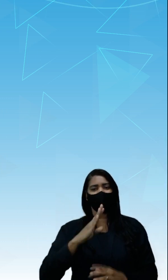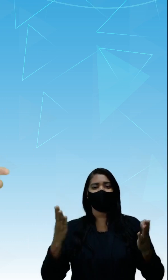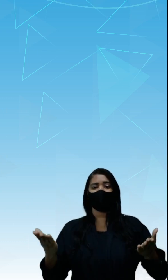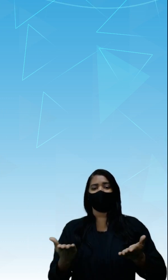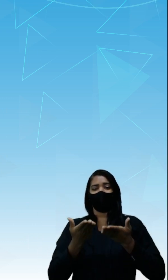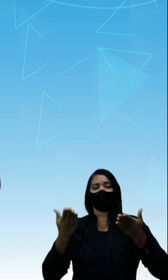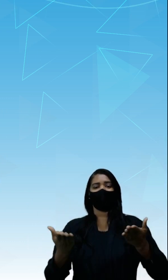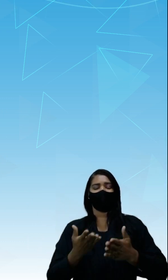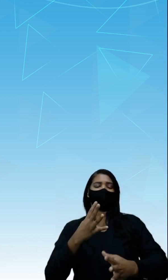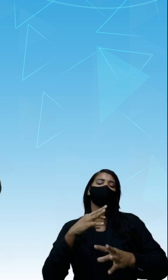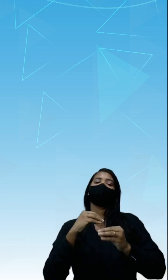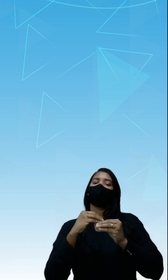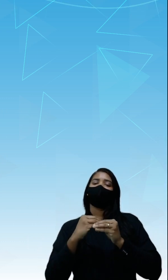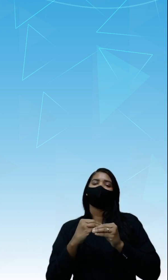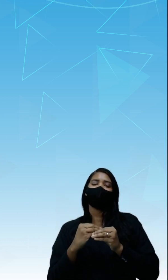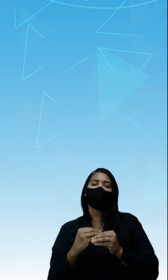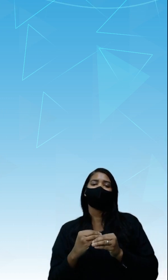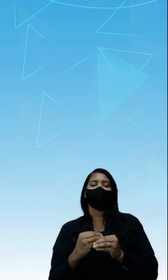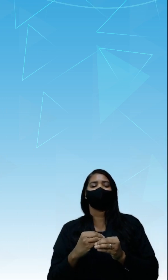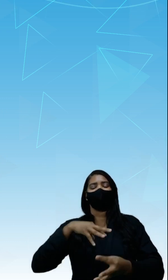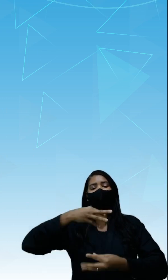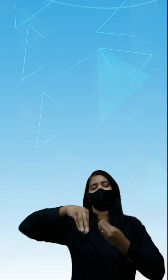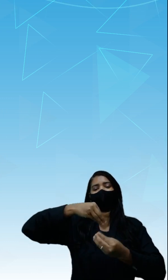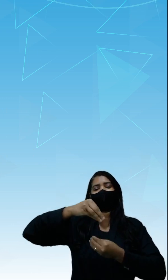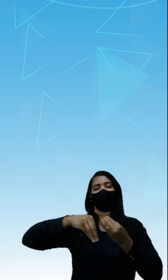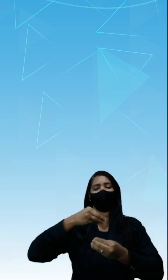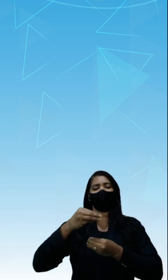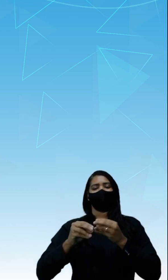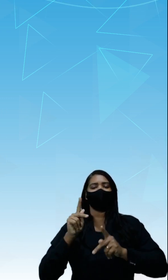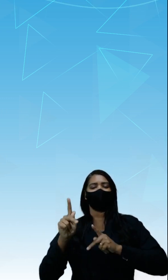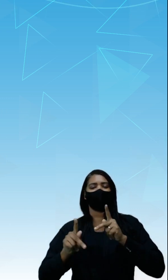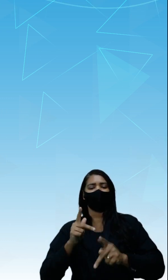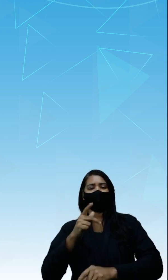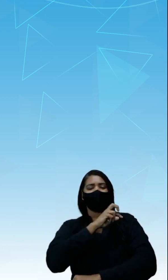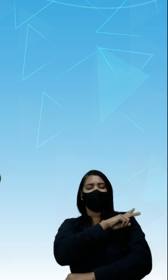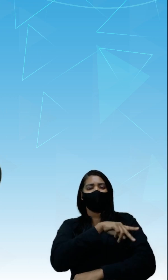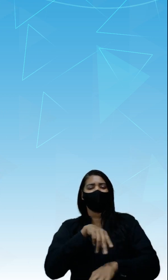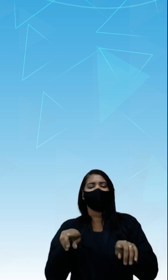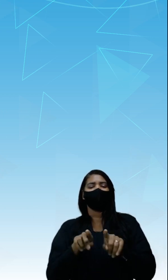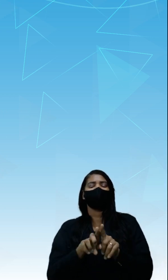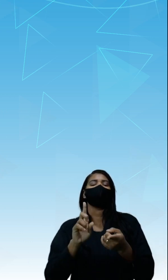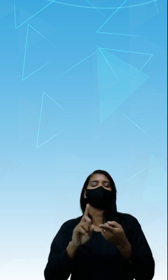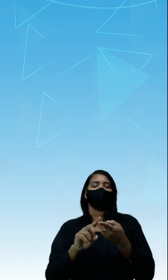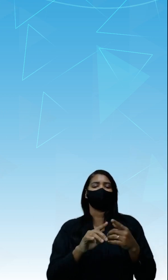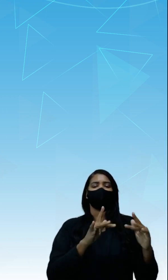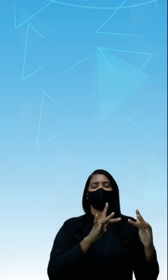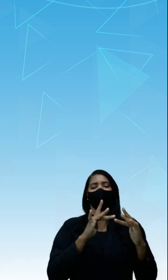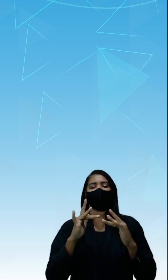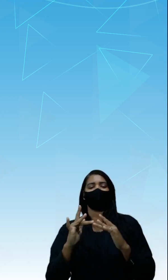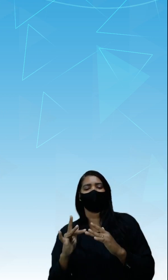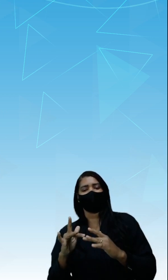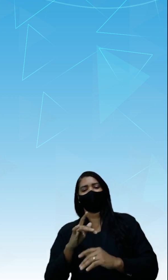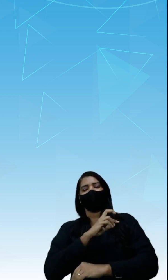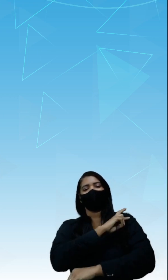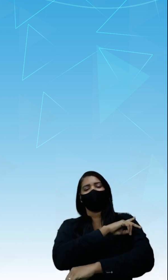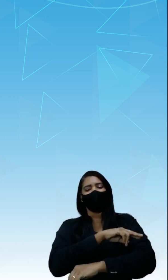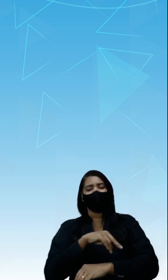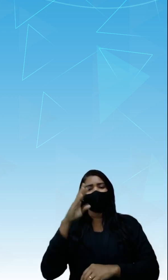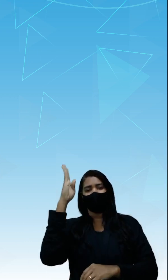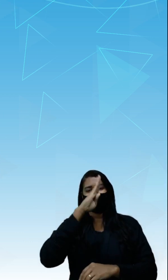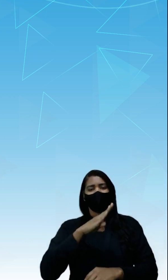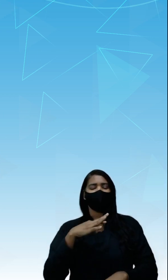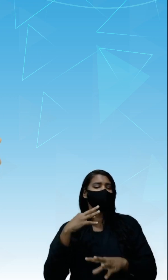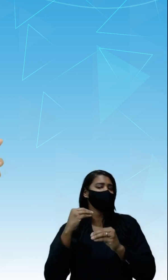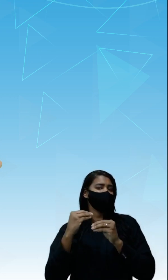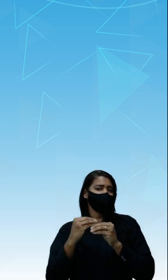uma integração e miscigenação racial. No entanto, as relações raciais no Brasil não têm